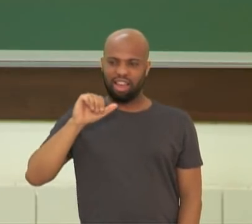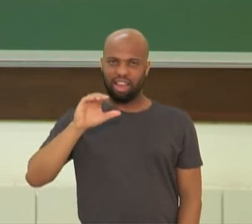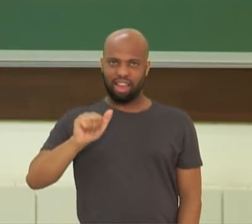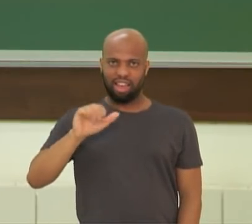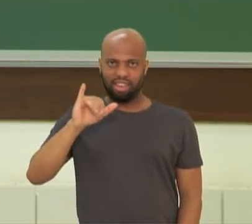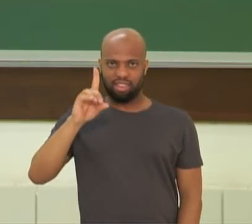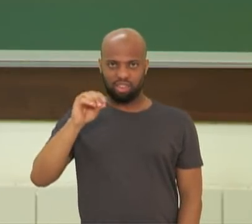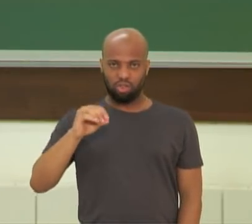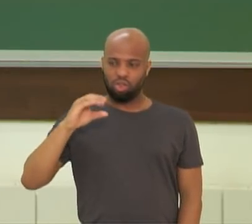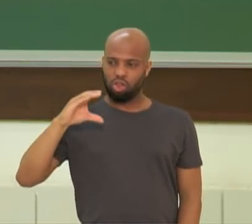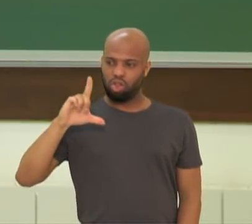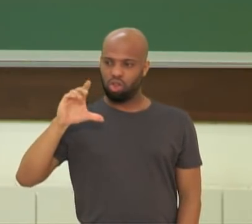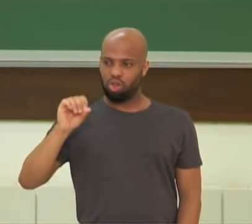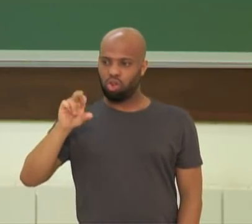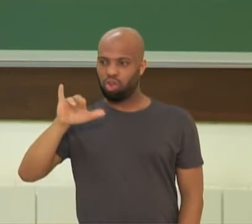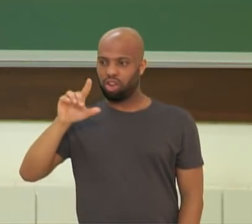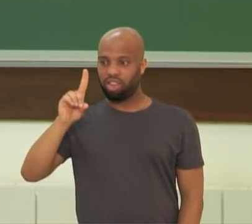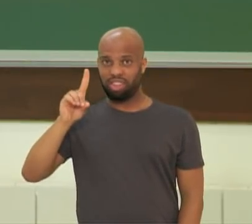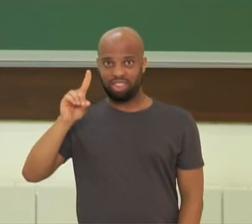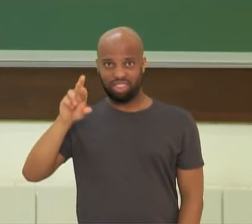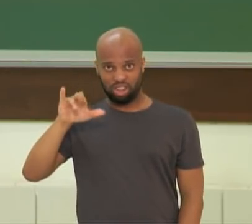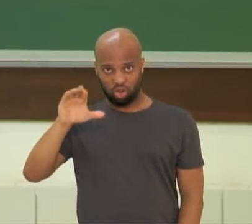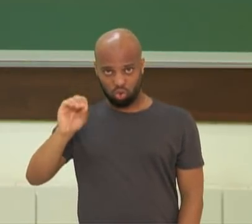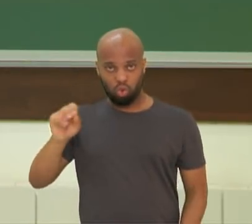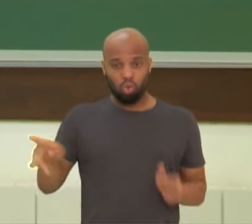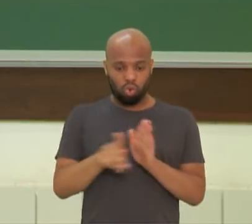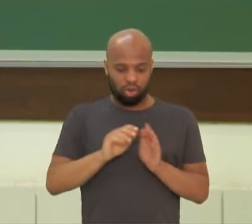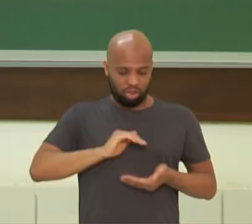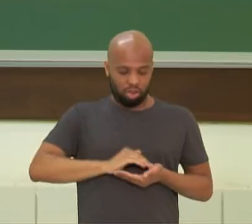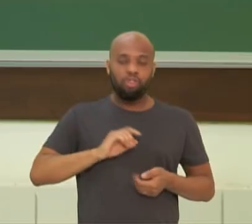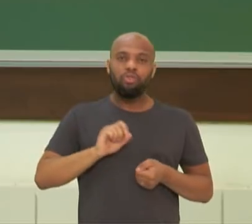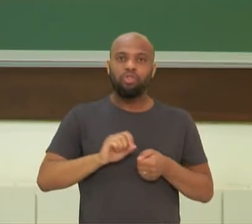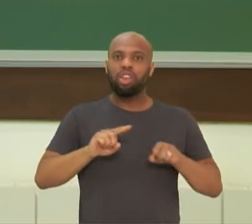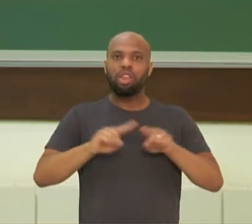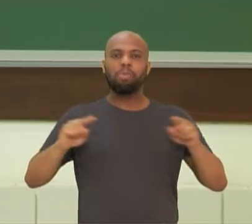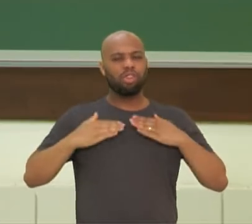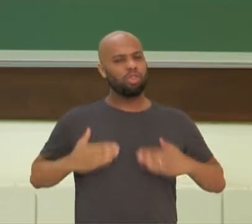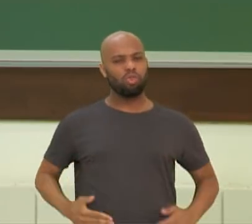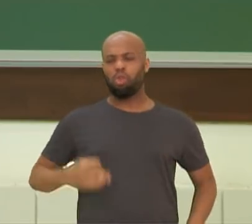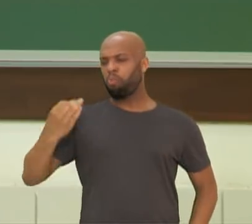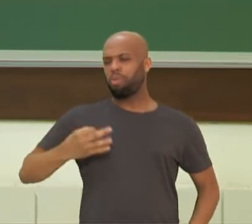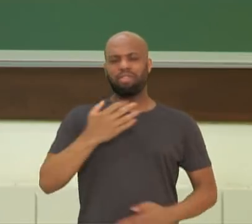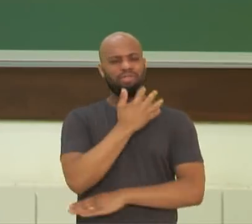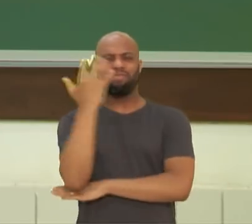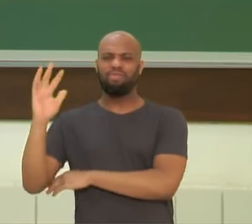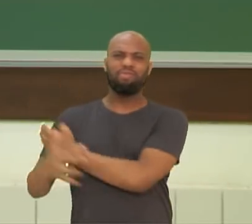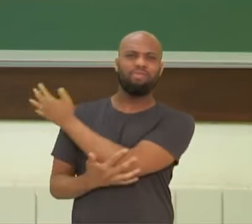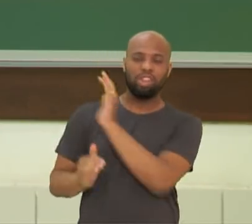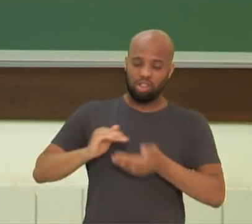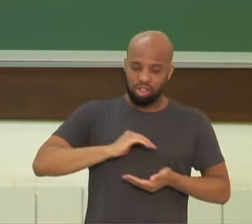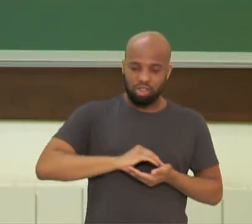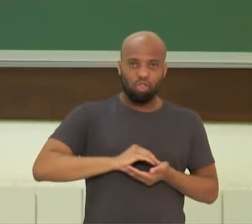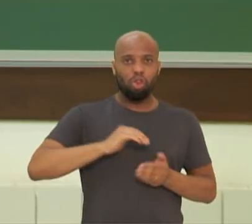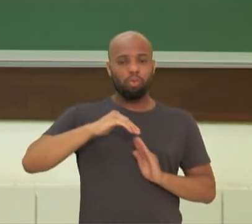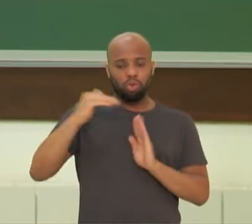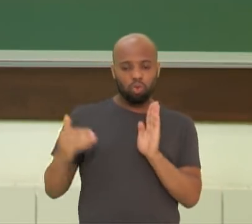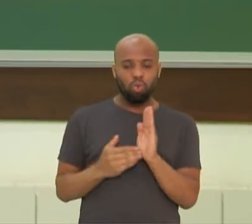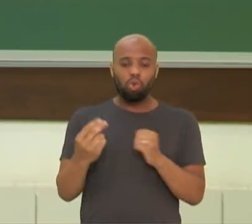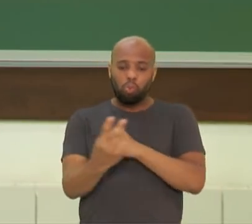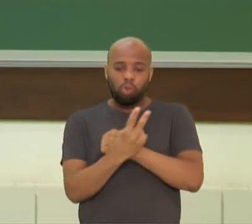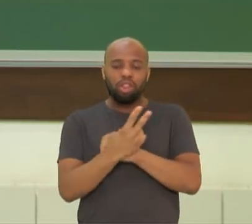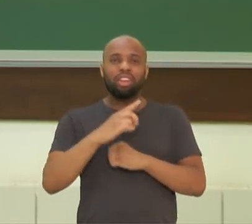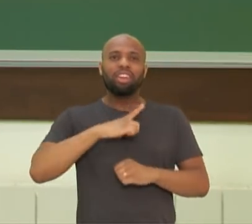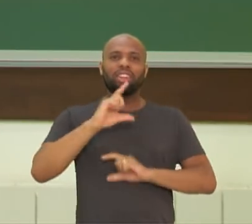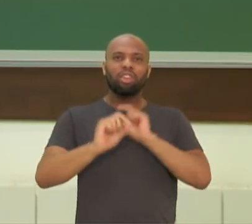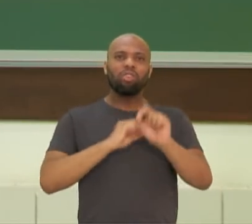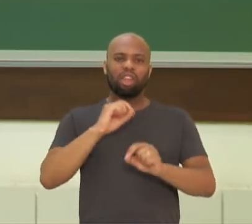está sendo produzido pelo próprio estômago, mas como a natureza humana é perfeita, o nosso estômago é todo protegido por uma